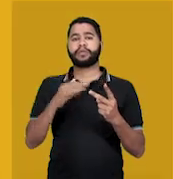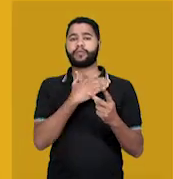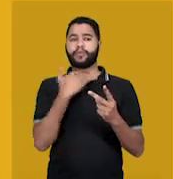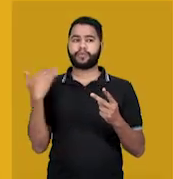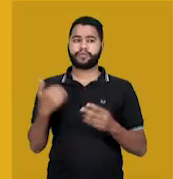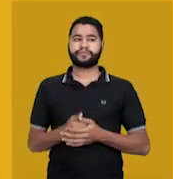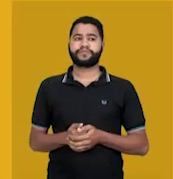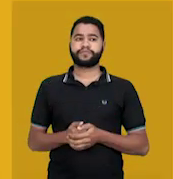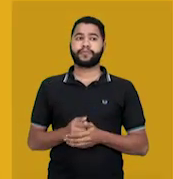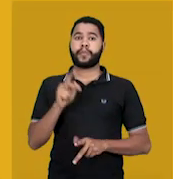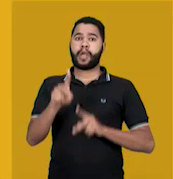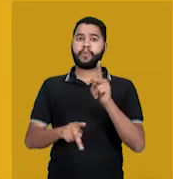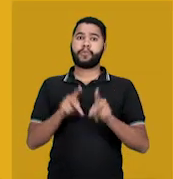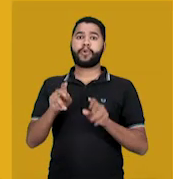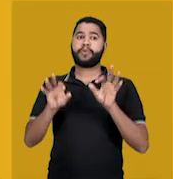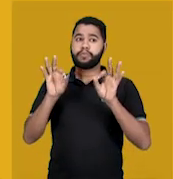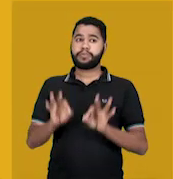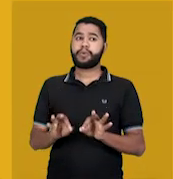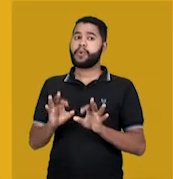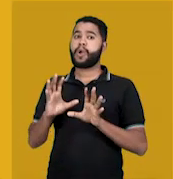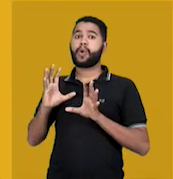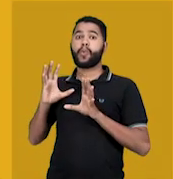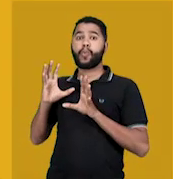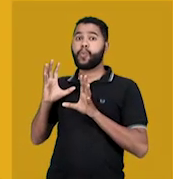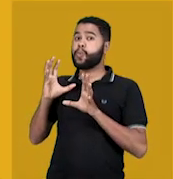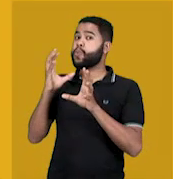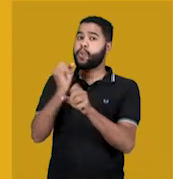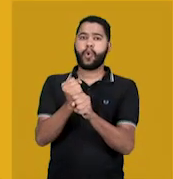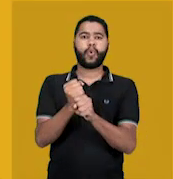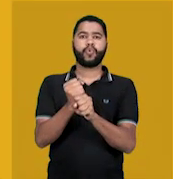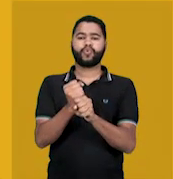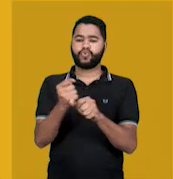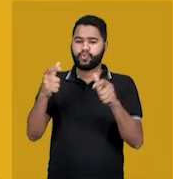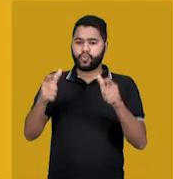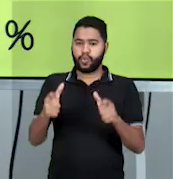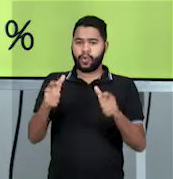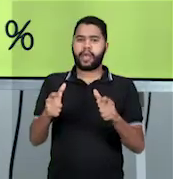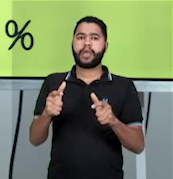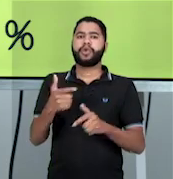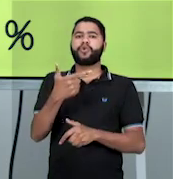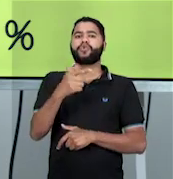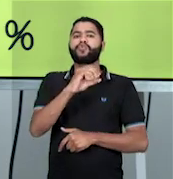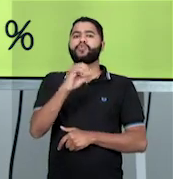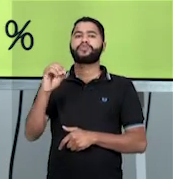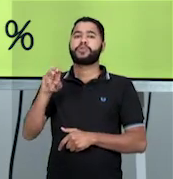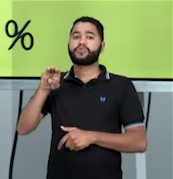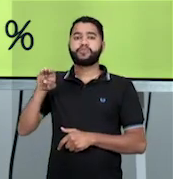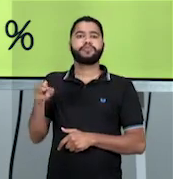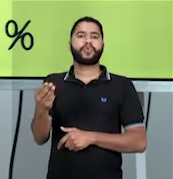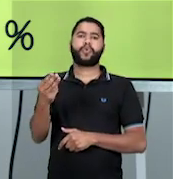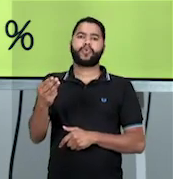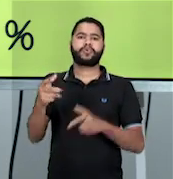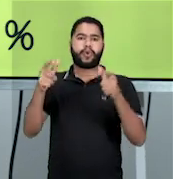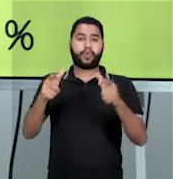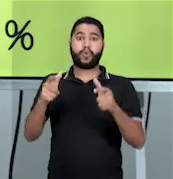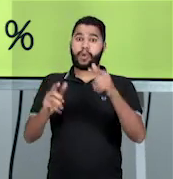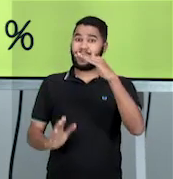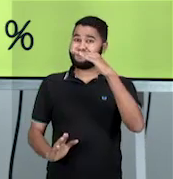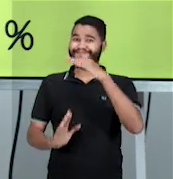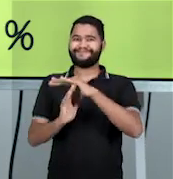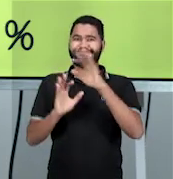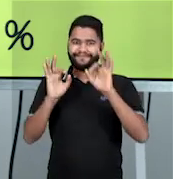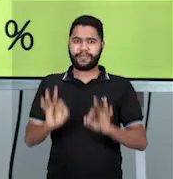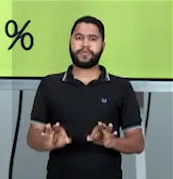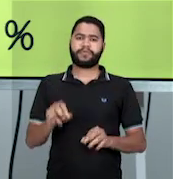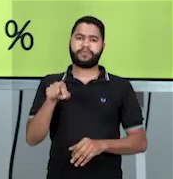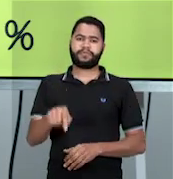A população absoluta é o total de habitantes de um lugar. Então, quando eu falar 200 milhões de habitantes, é a população absoluta. Perfeito? O